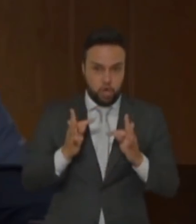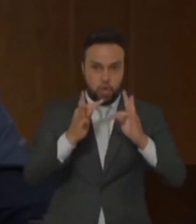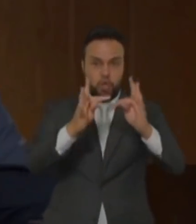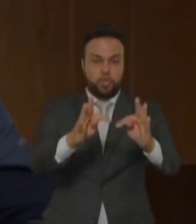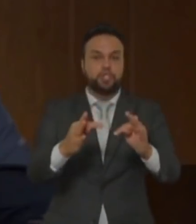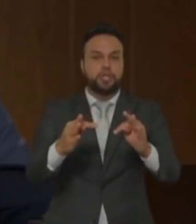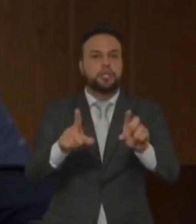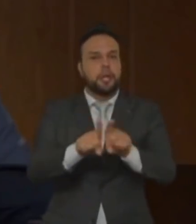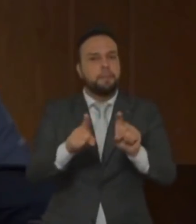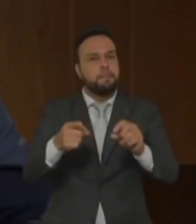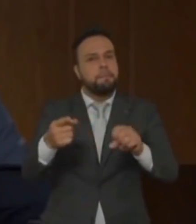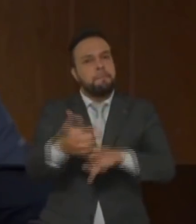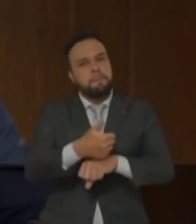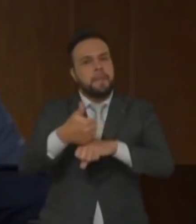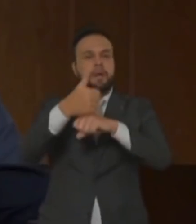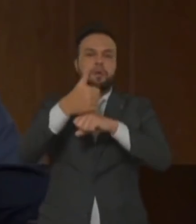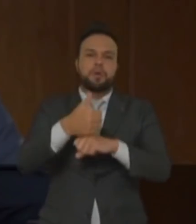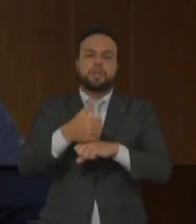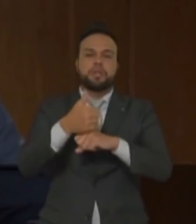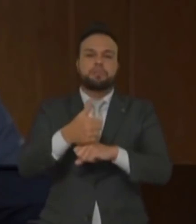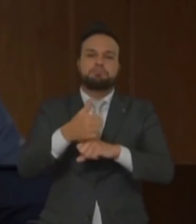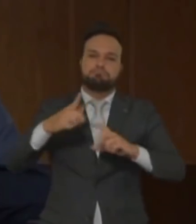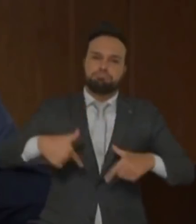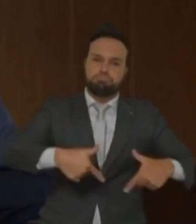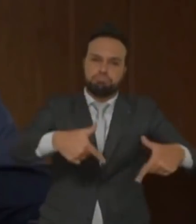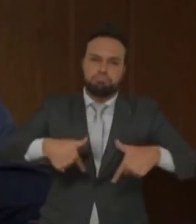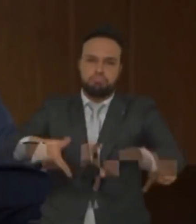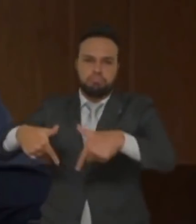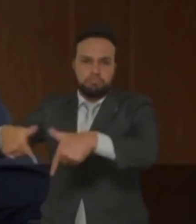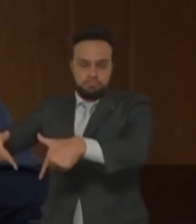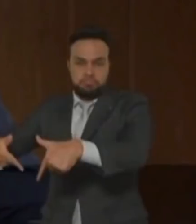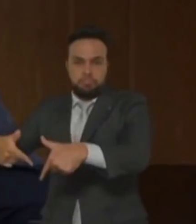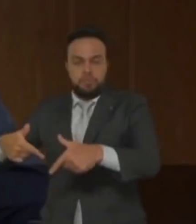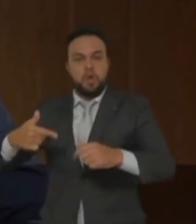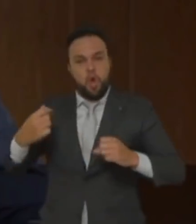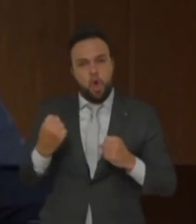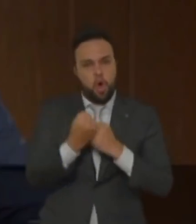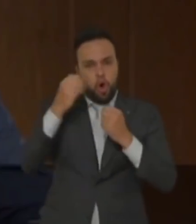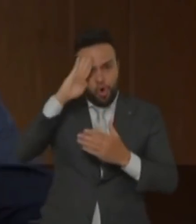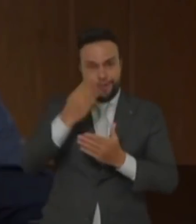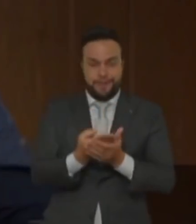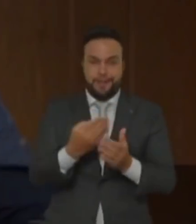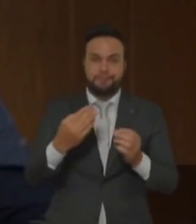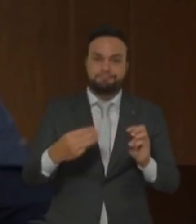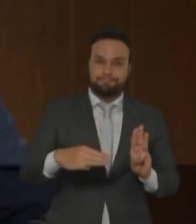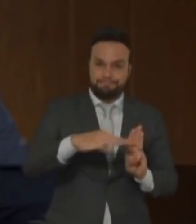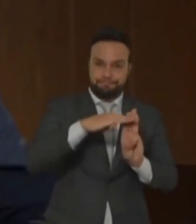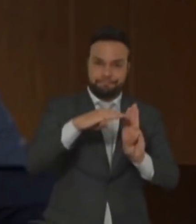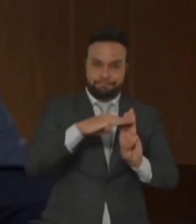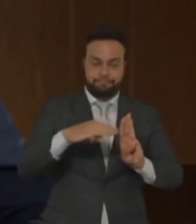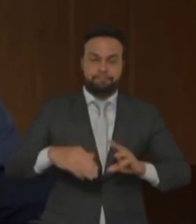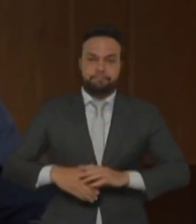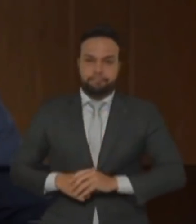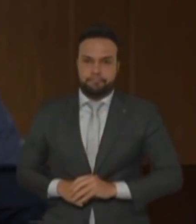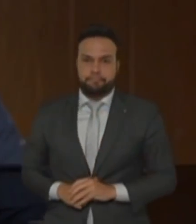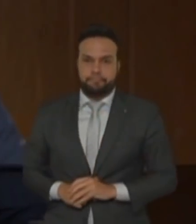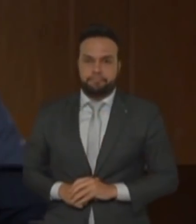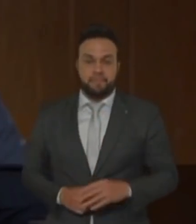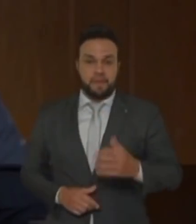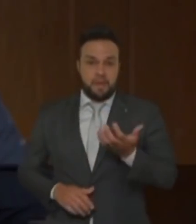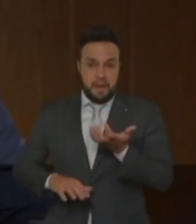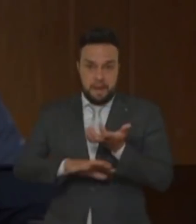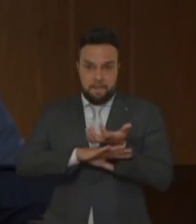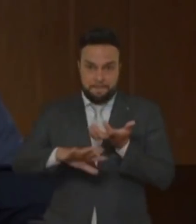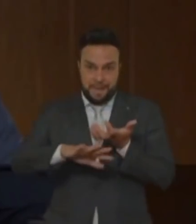e aprimorando as operações interagências contando inclusive com a participação das Forças Armadas